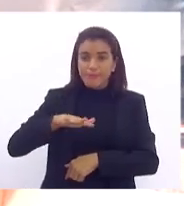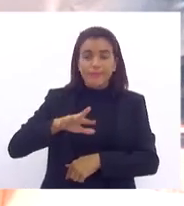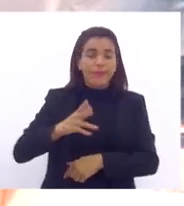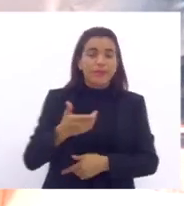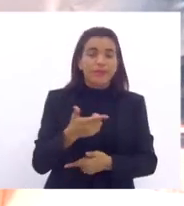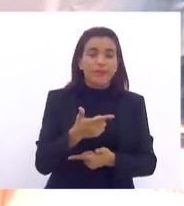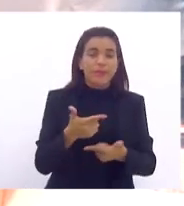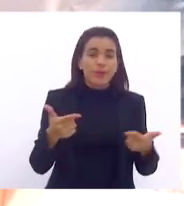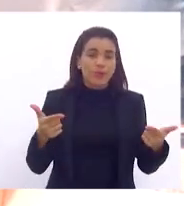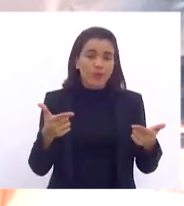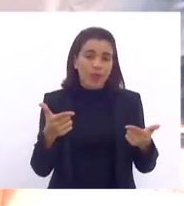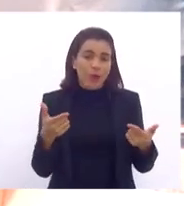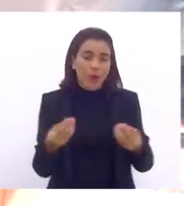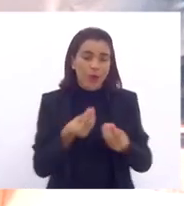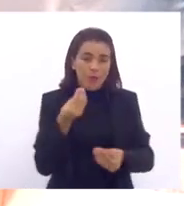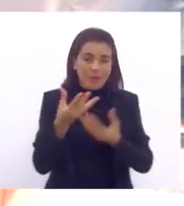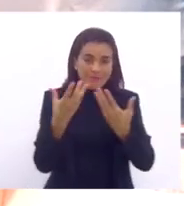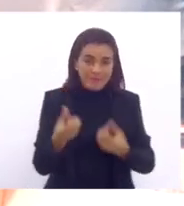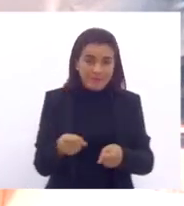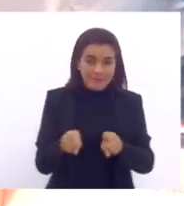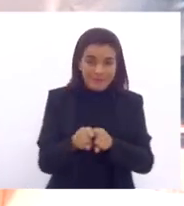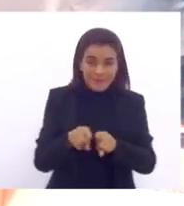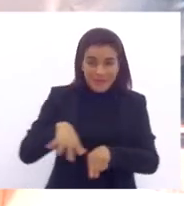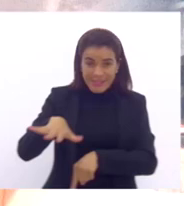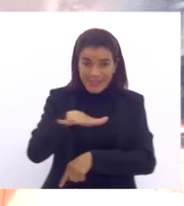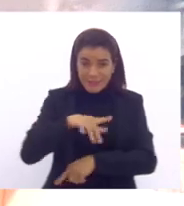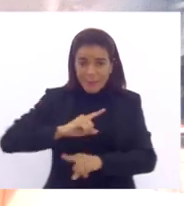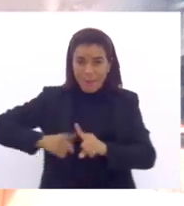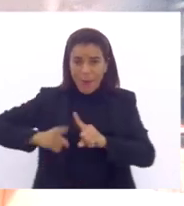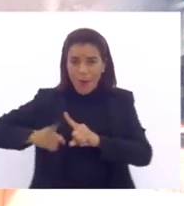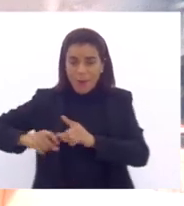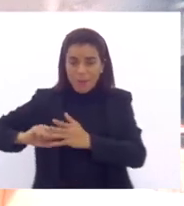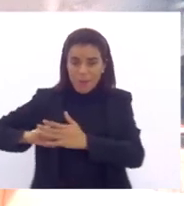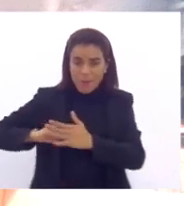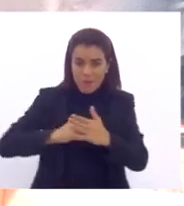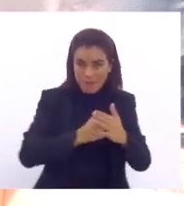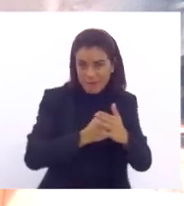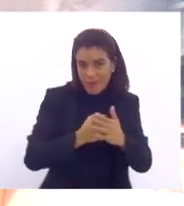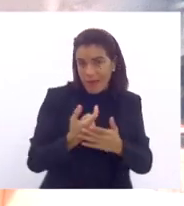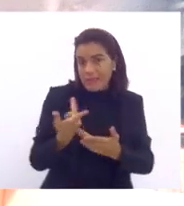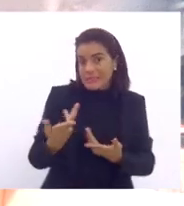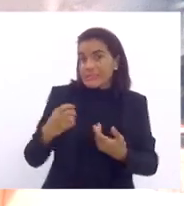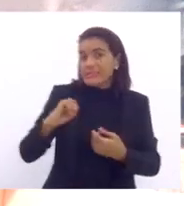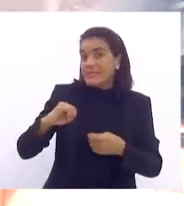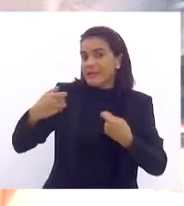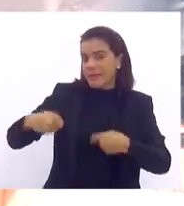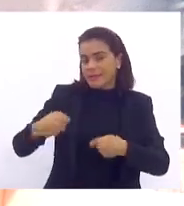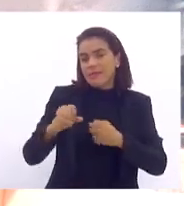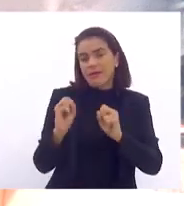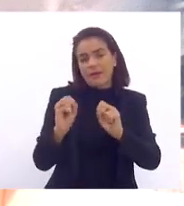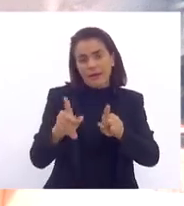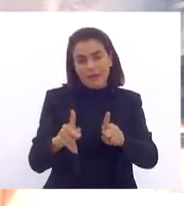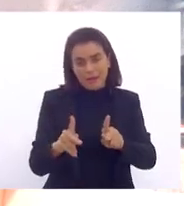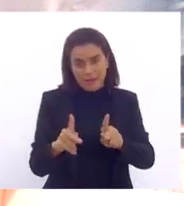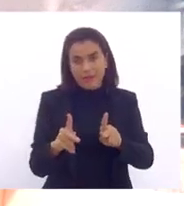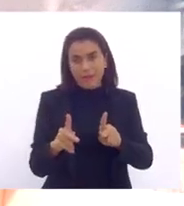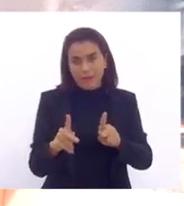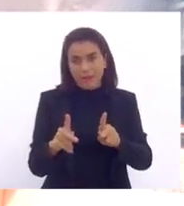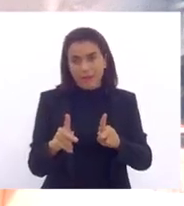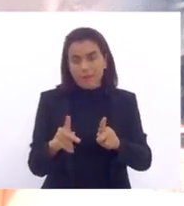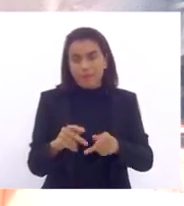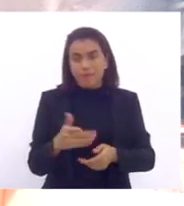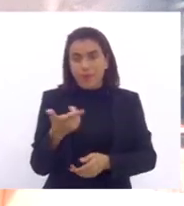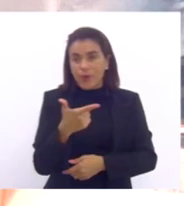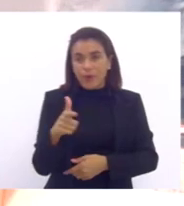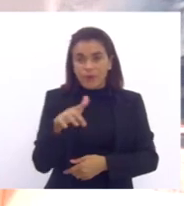deve-se admitir que esse espaço possa ser cerceado a não ser quando seja estritamente necessário enfim Isso é uma outra questão